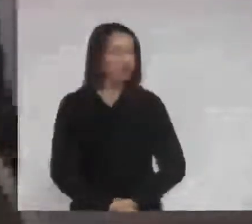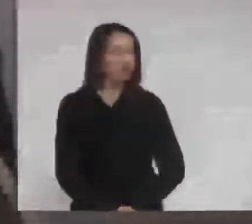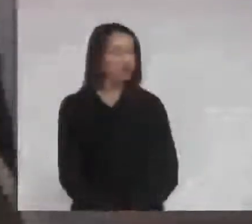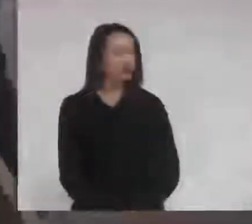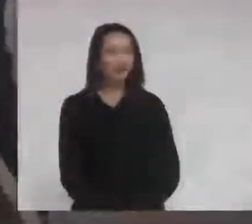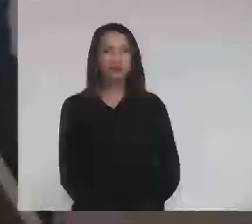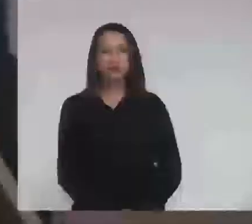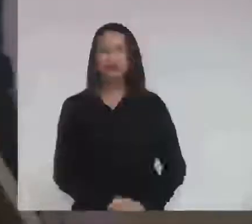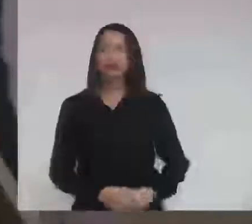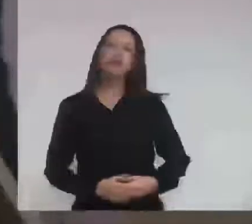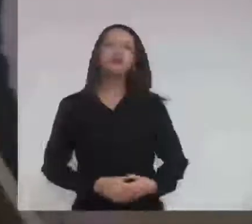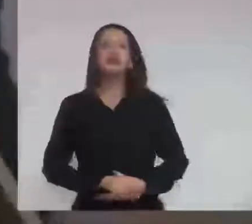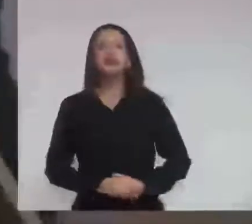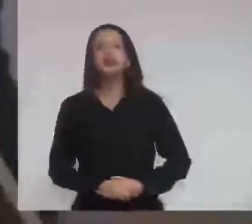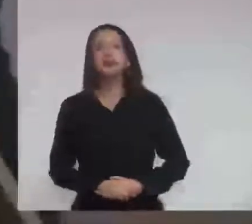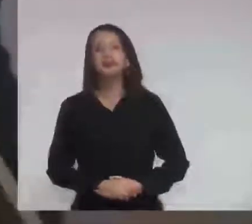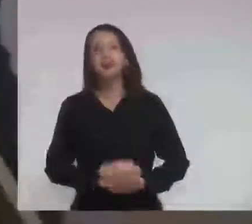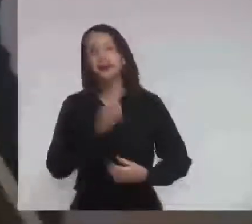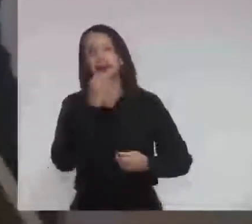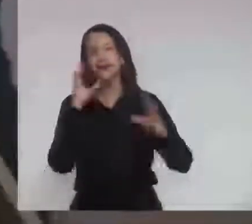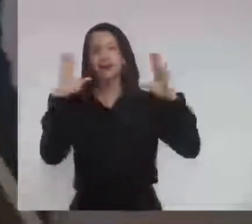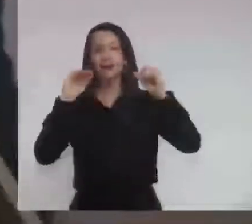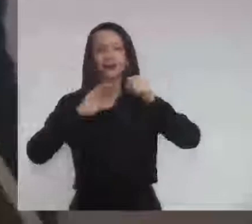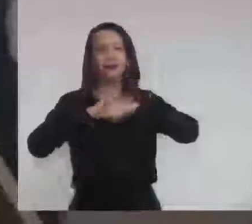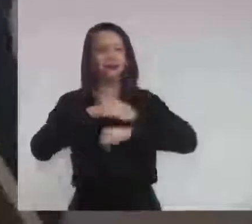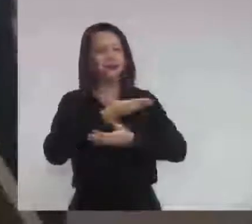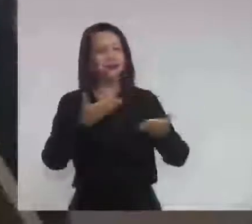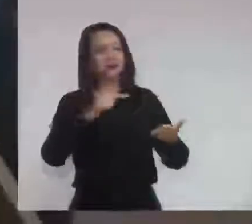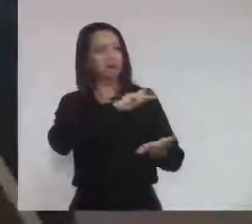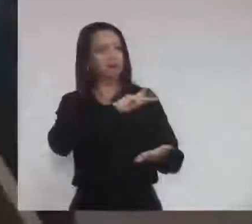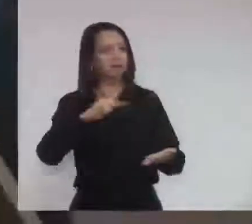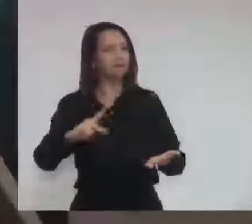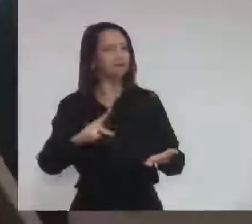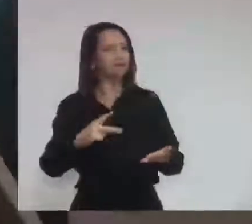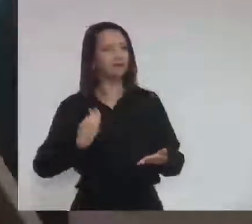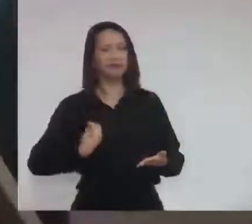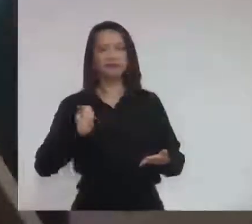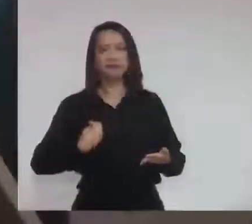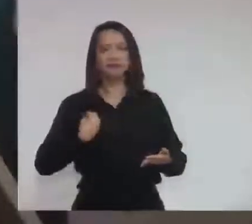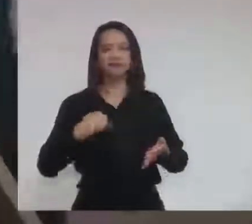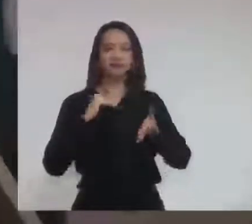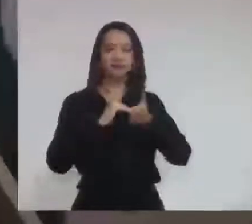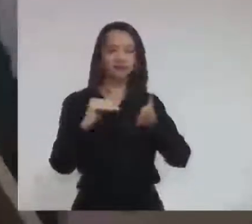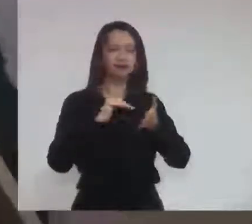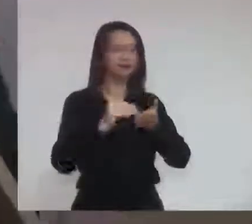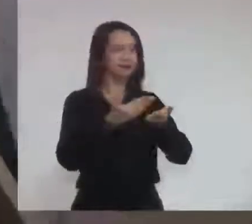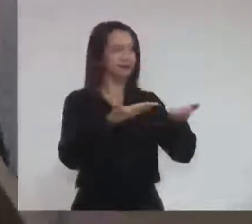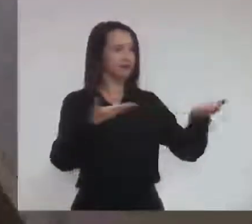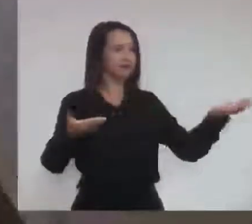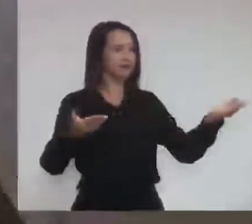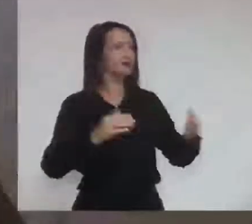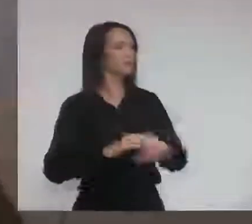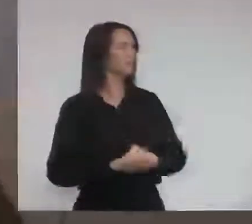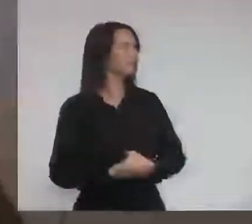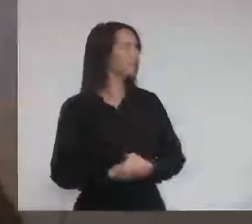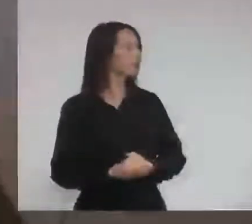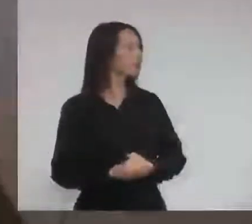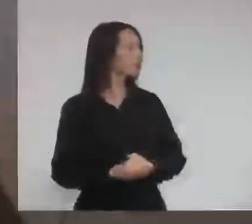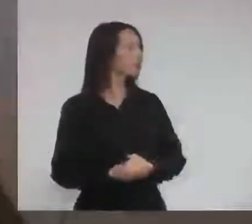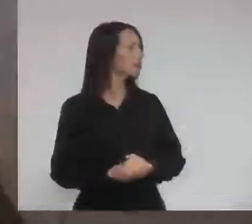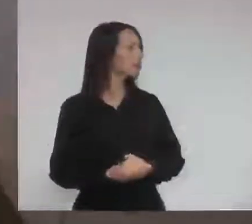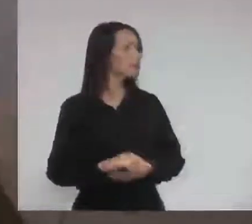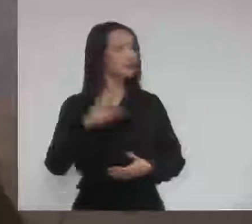Muito boa noite, senhor presidente em exercício, senhores secretários,